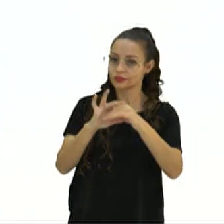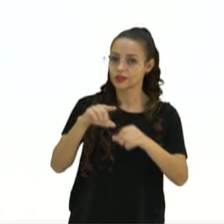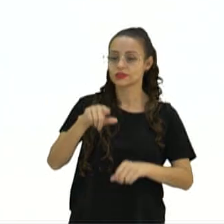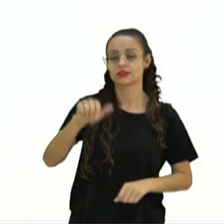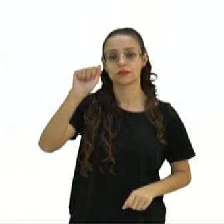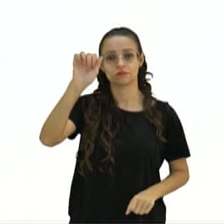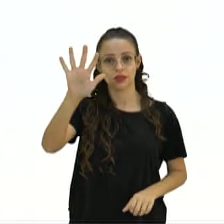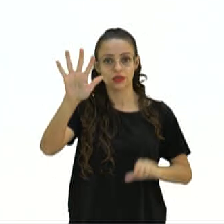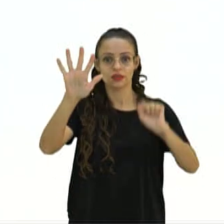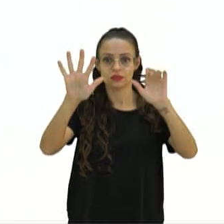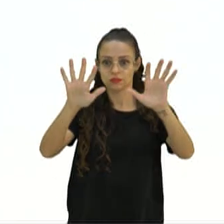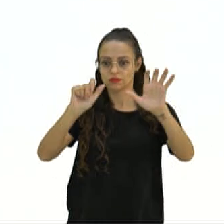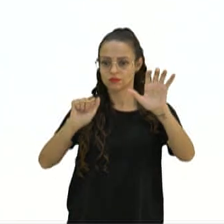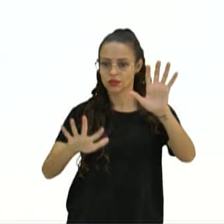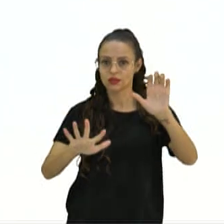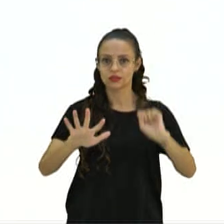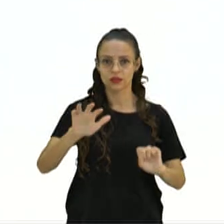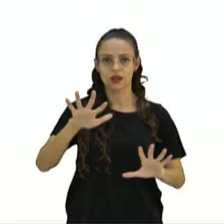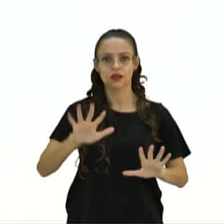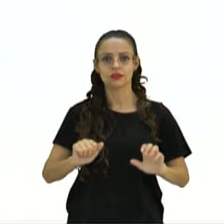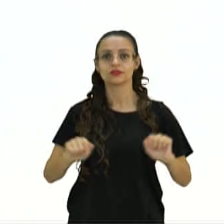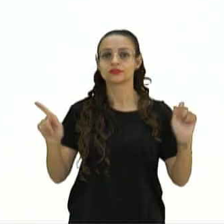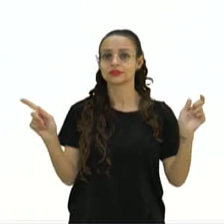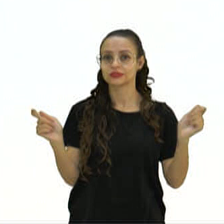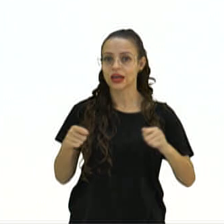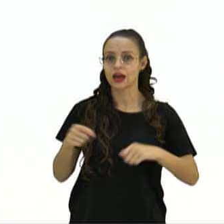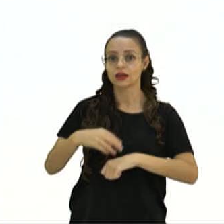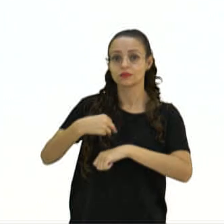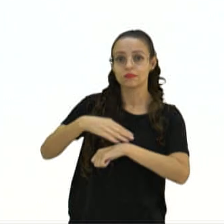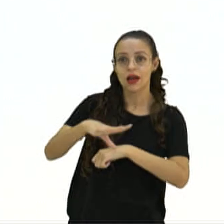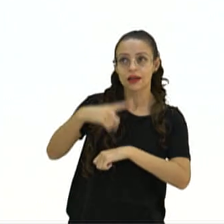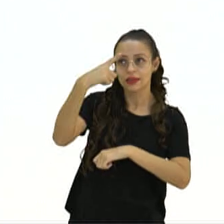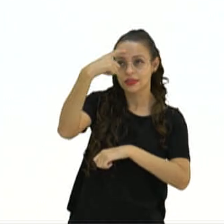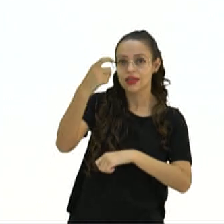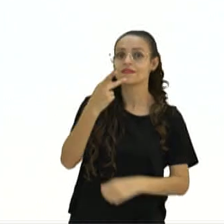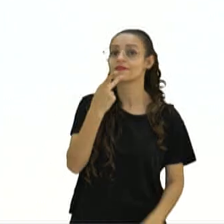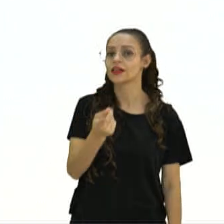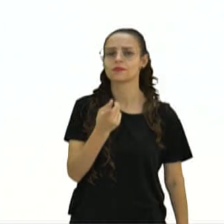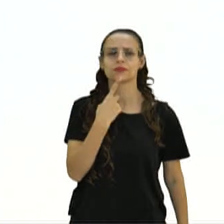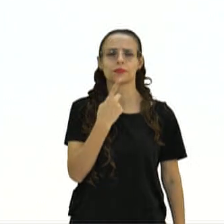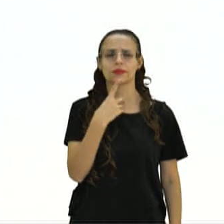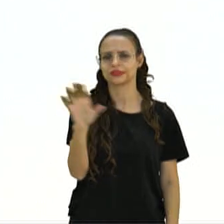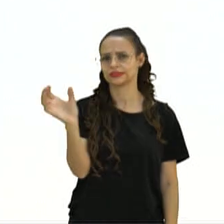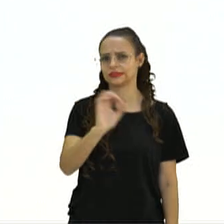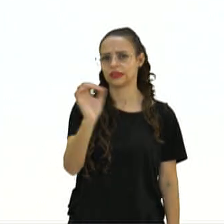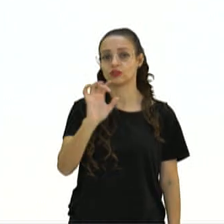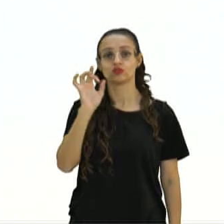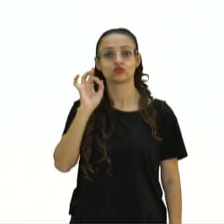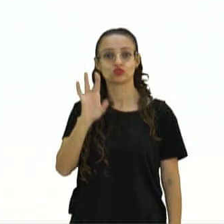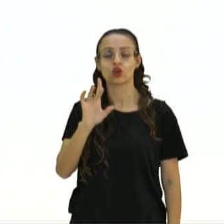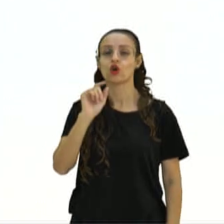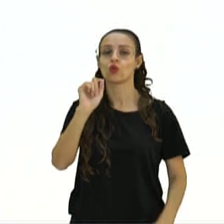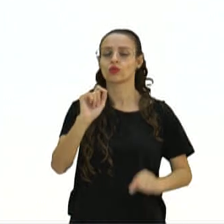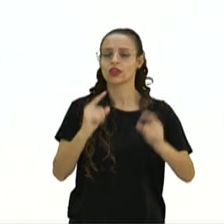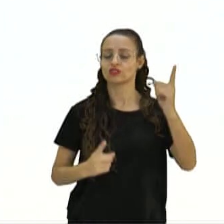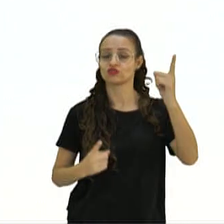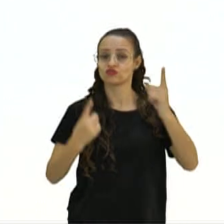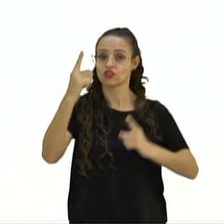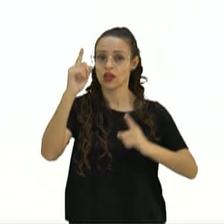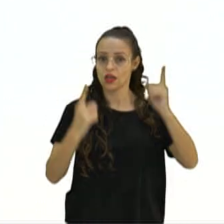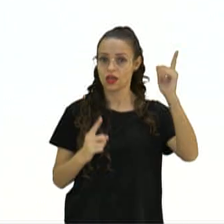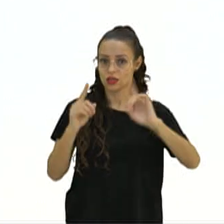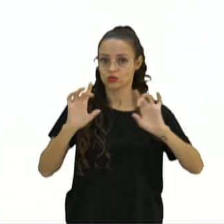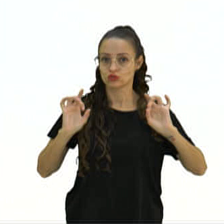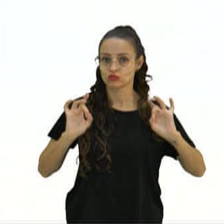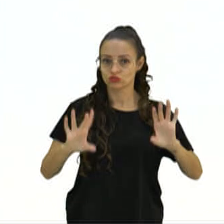pessoa pode passar ideias e pensamentos sem usar a fala, apenas fazendo sinais, né? Então, a utilização